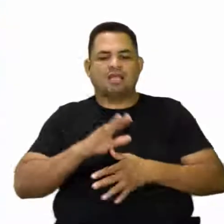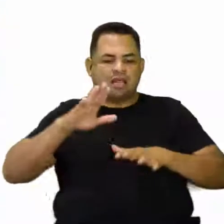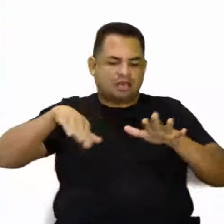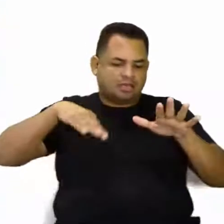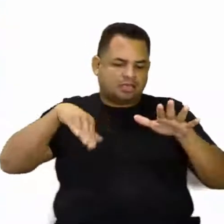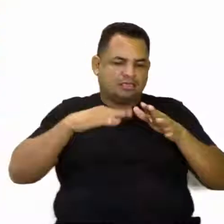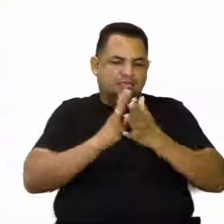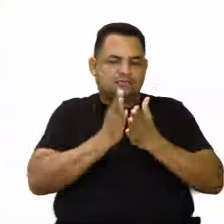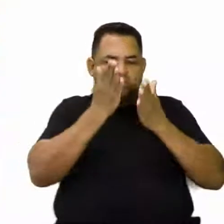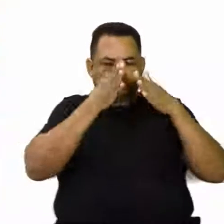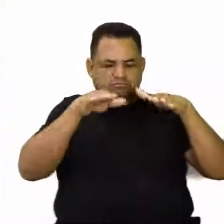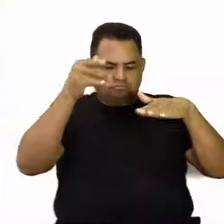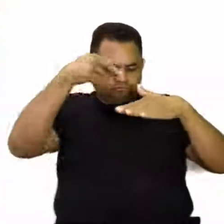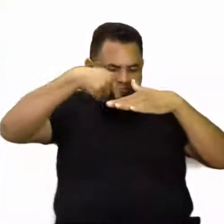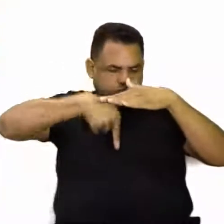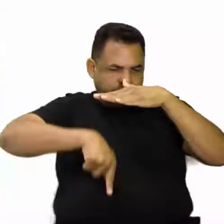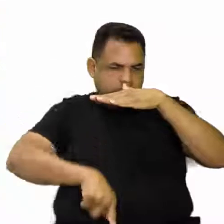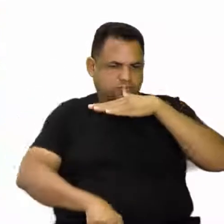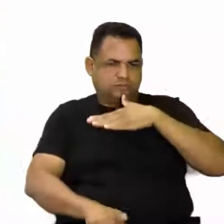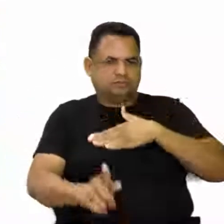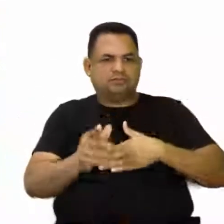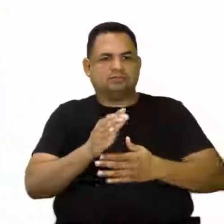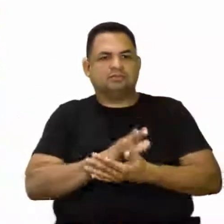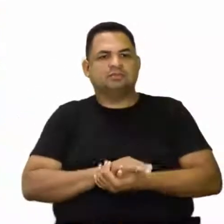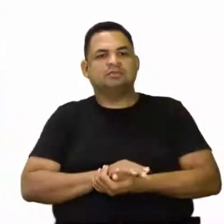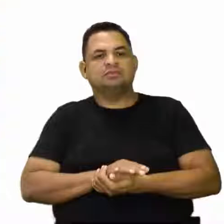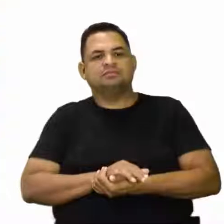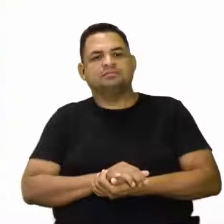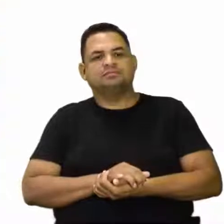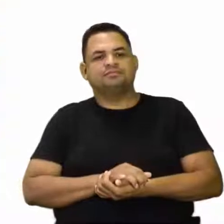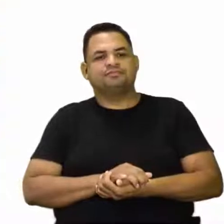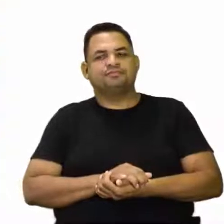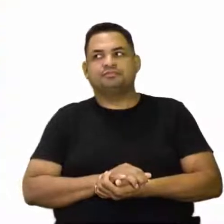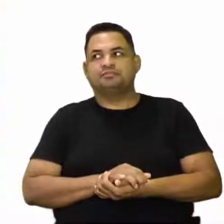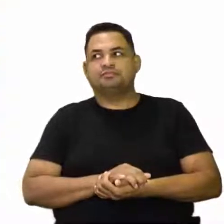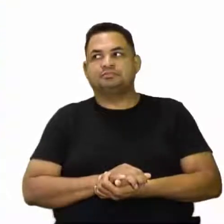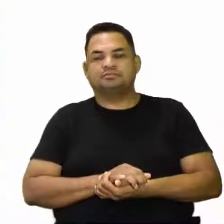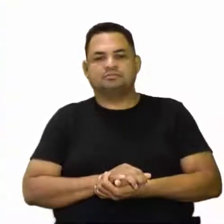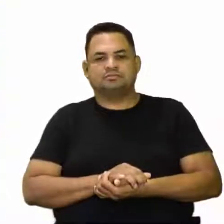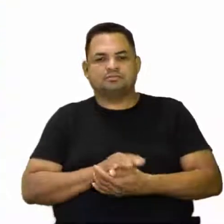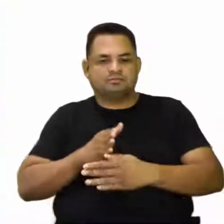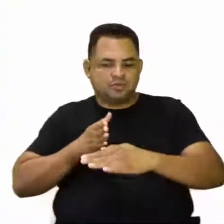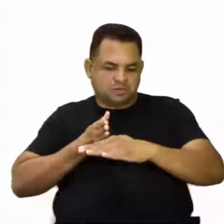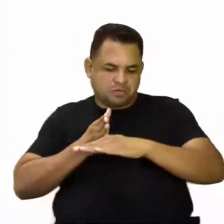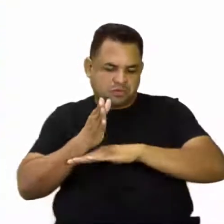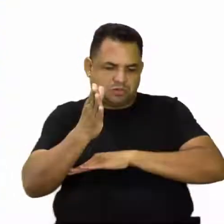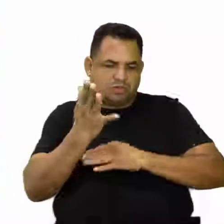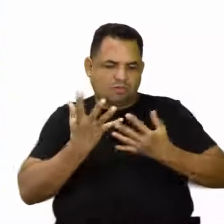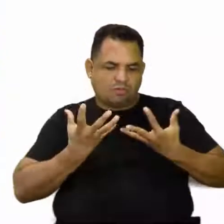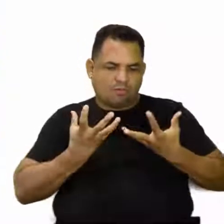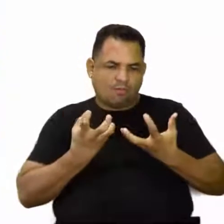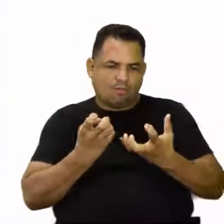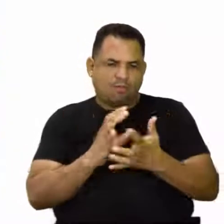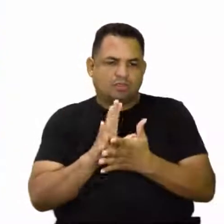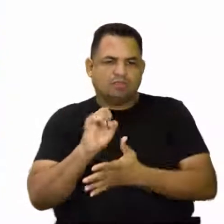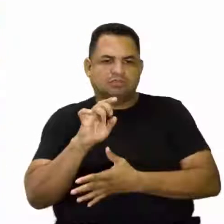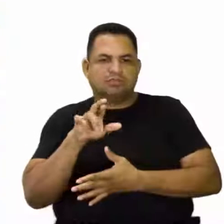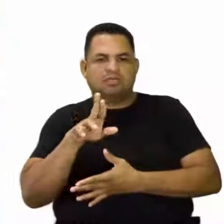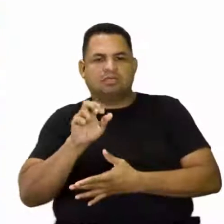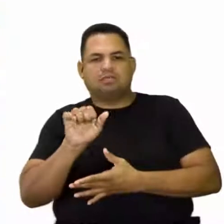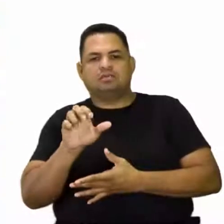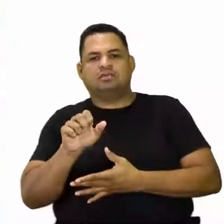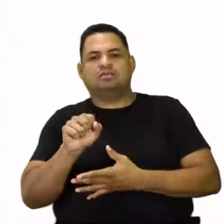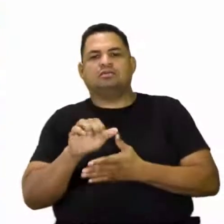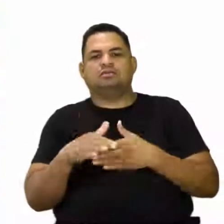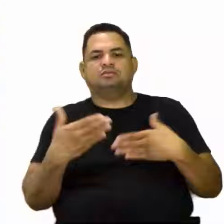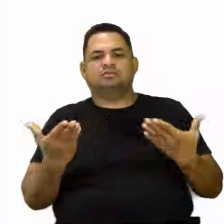Nadaria no mar mais profundo. Cruzaria el desierto del Saara. Cruzaria o deserto do Saara. E aí